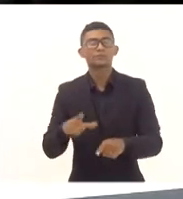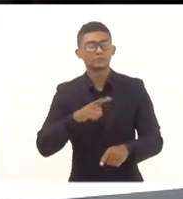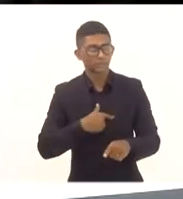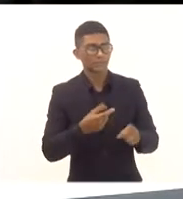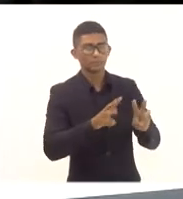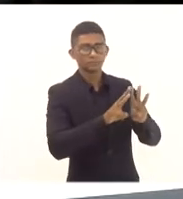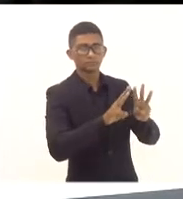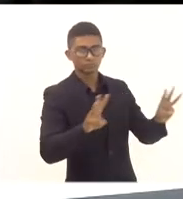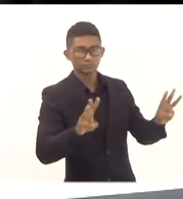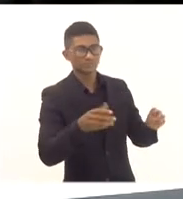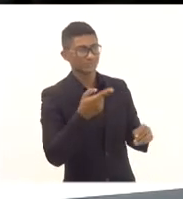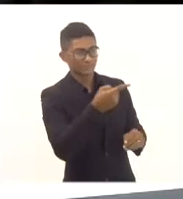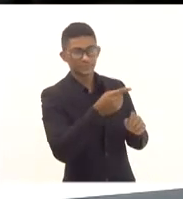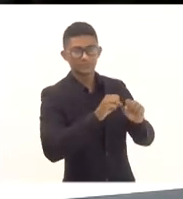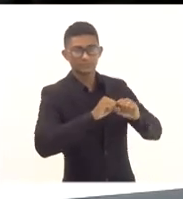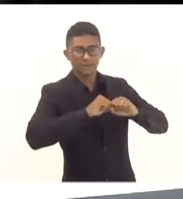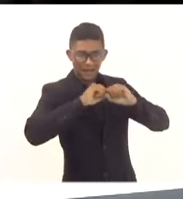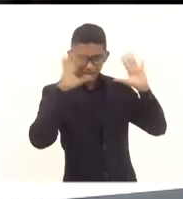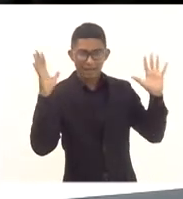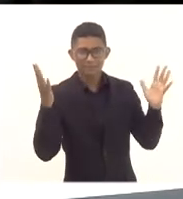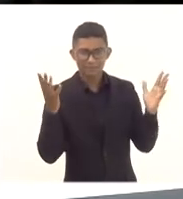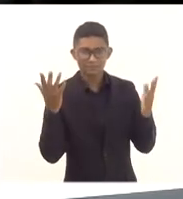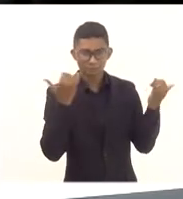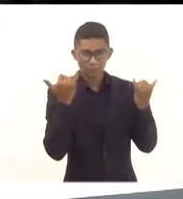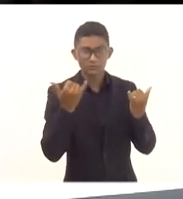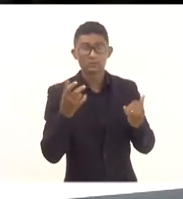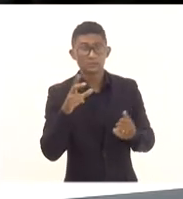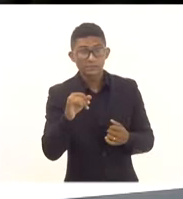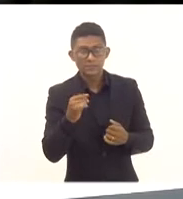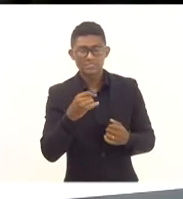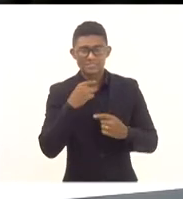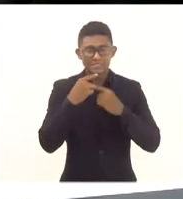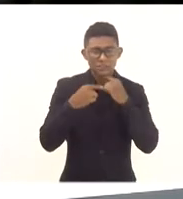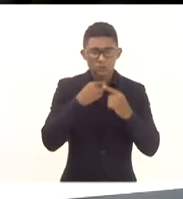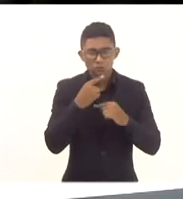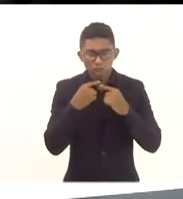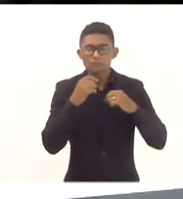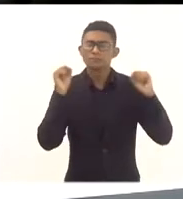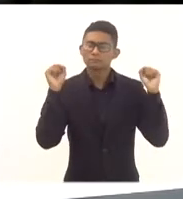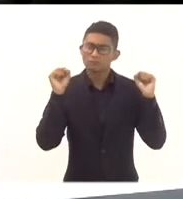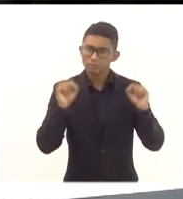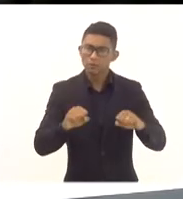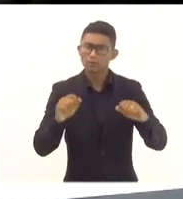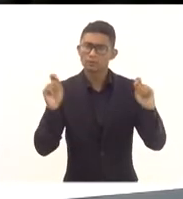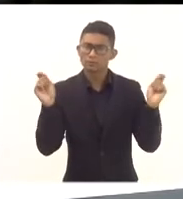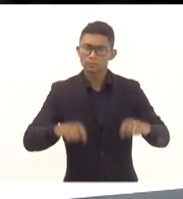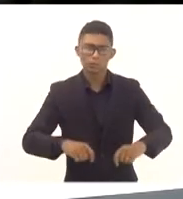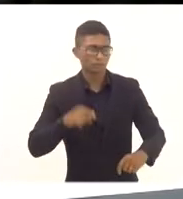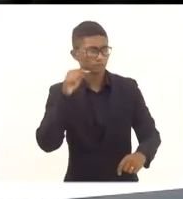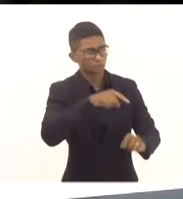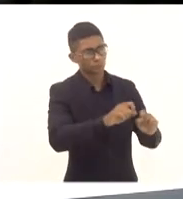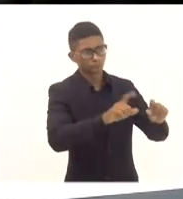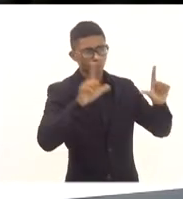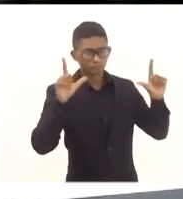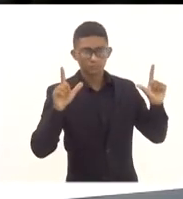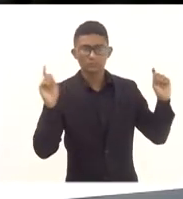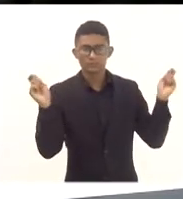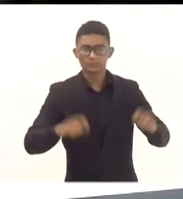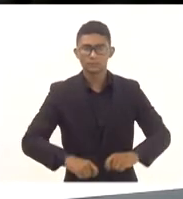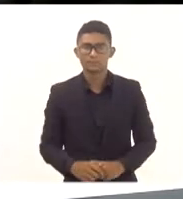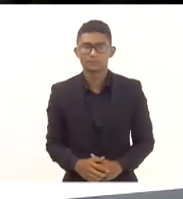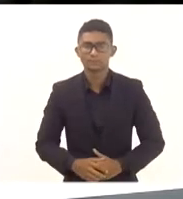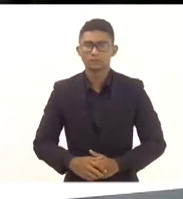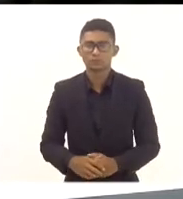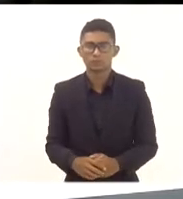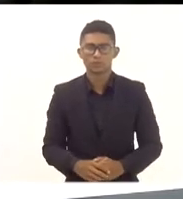tiver alguma alguma dúvida ainda depois o terceiro cruzamento eles também podem chegar chegar o